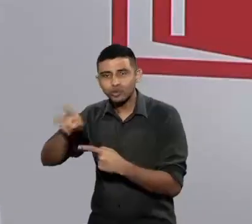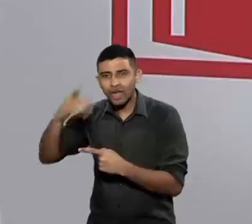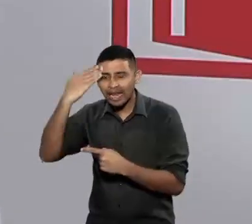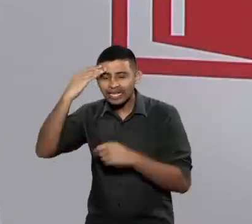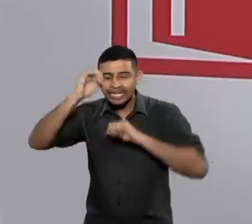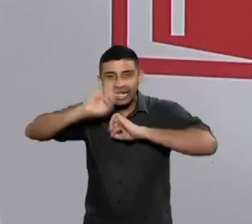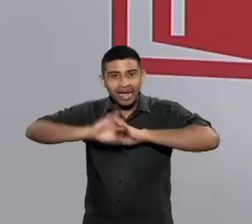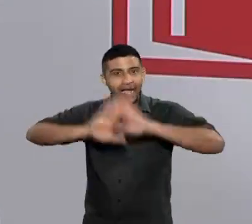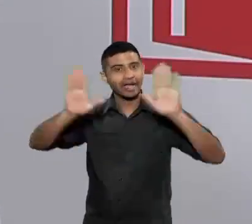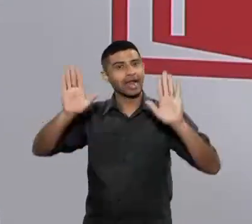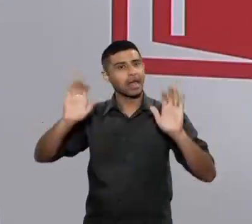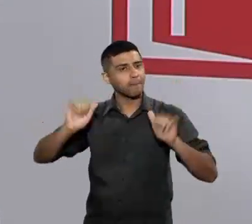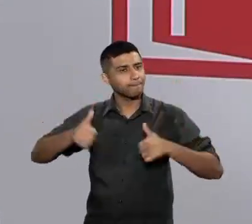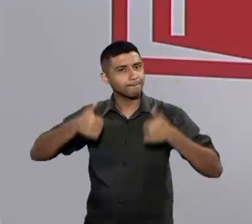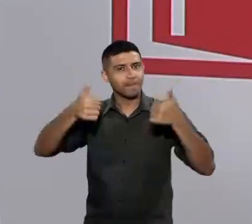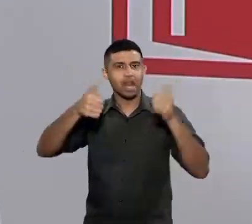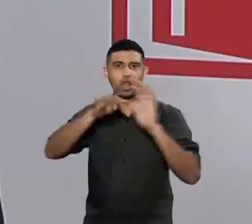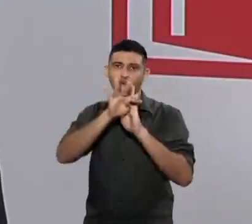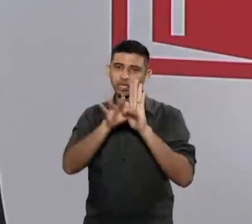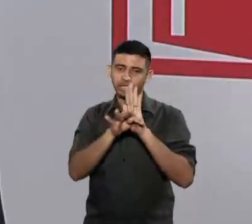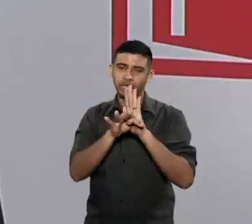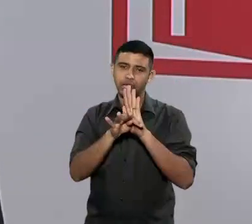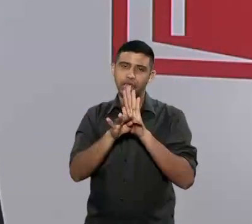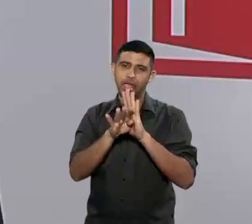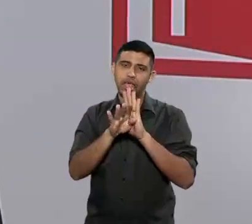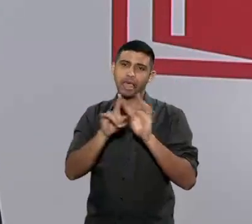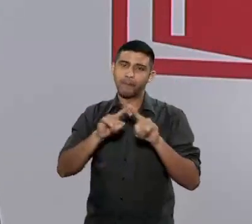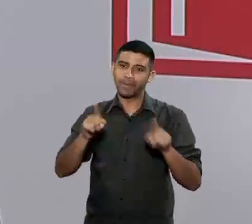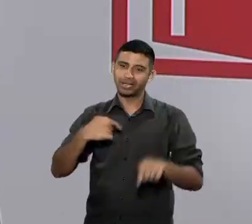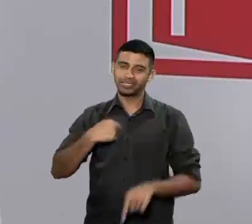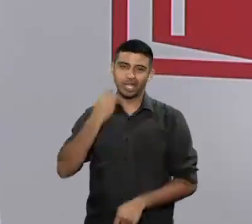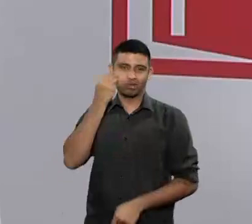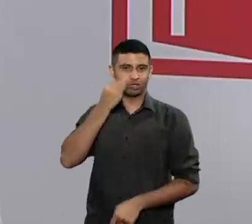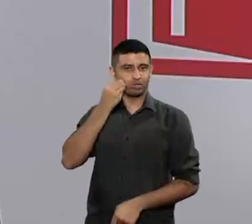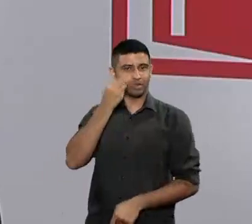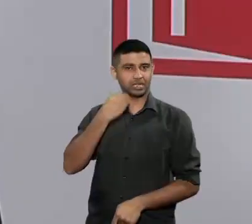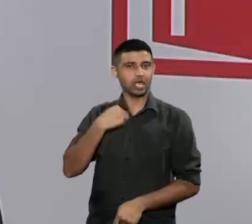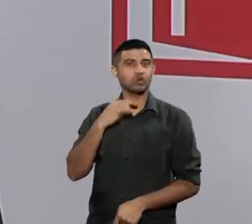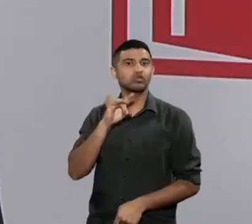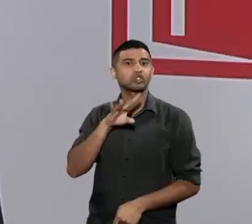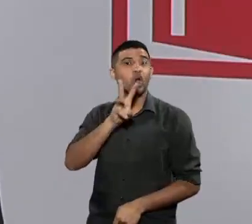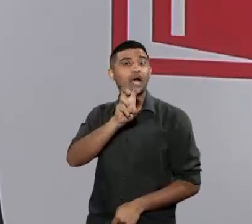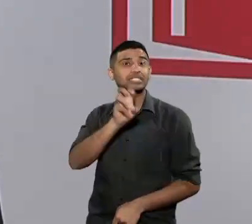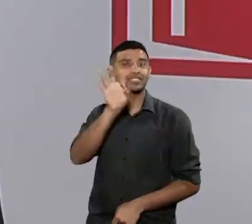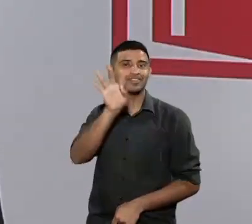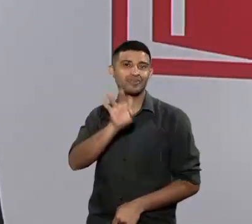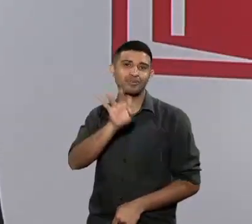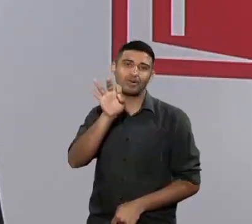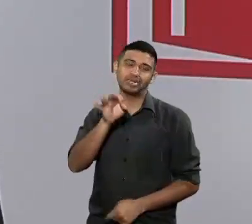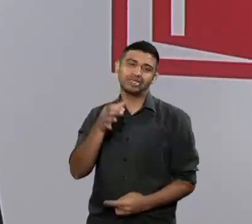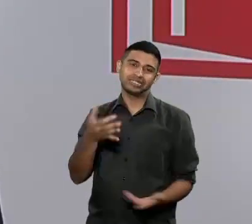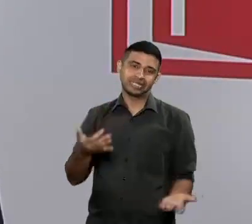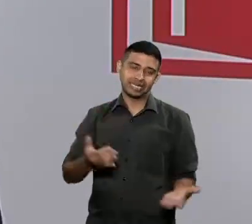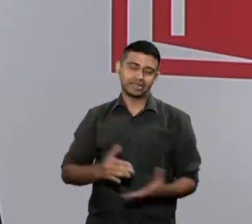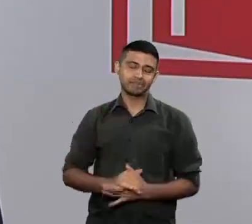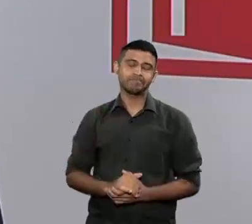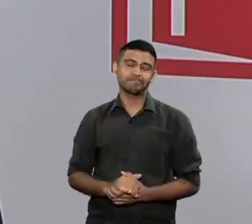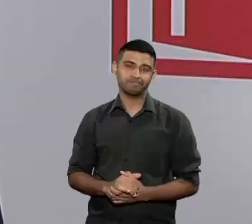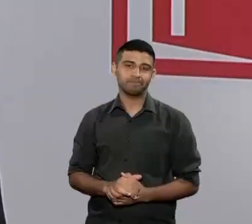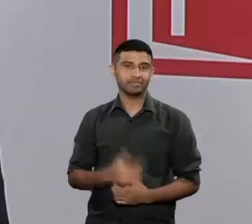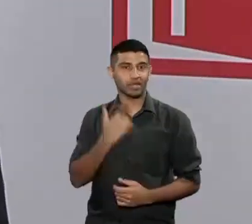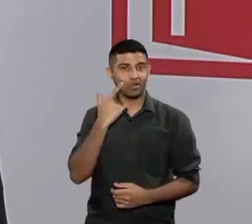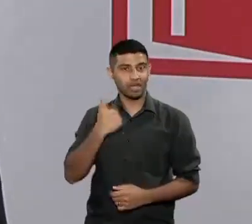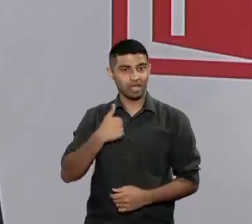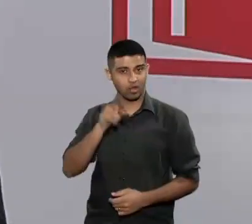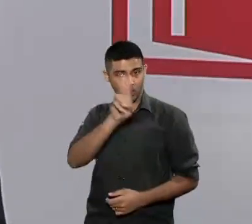leitura e da compreensão da Karina nos textos. No meu caso, eu tive um aproveitamento apenas de 5%. Então, no meu